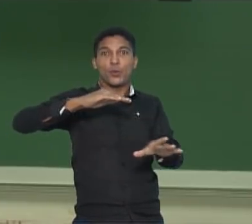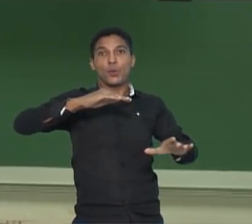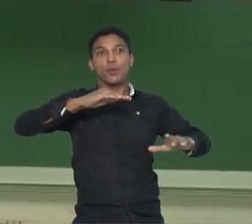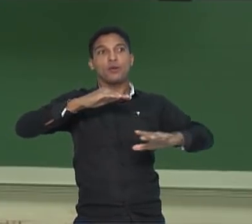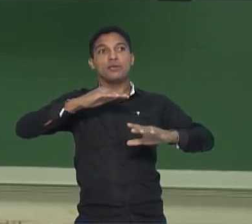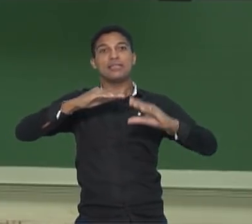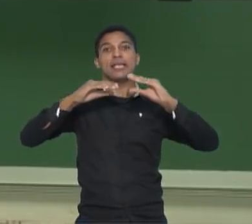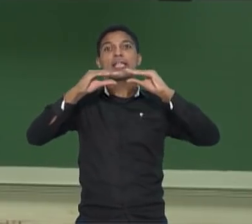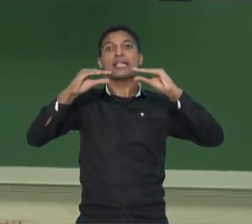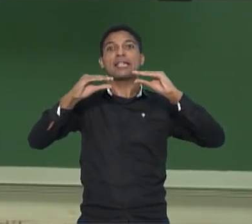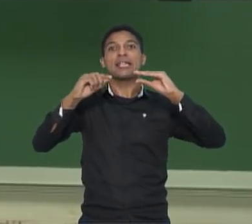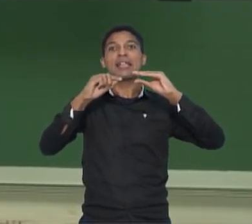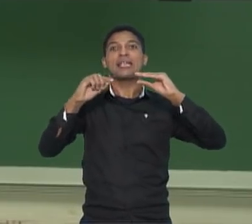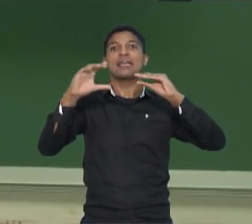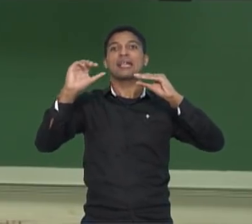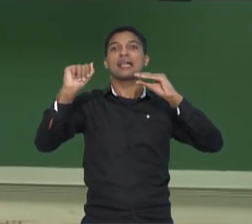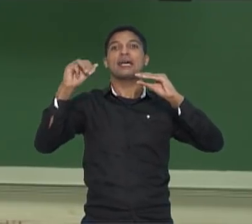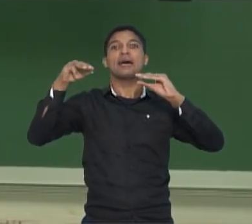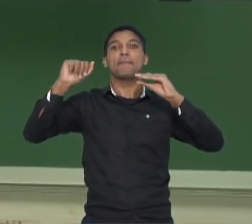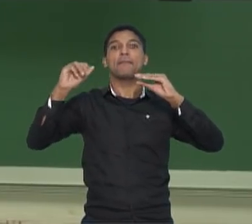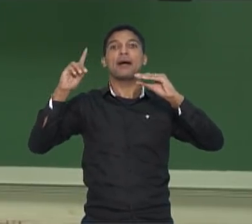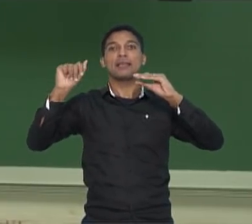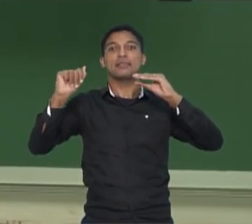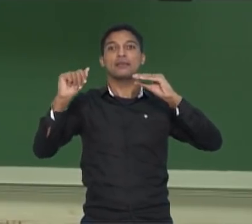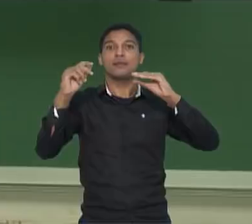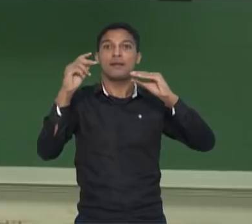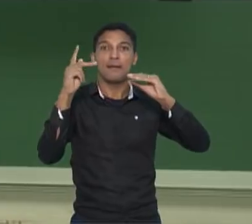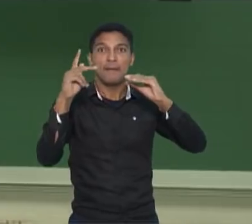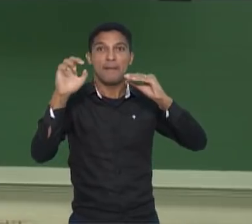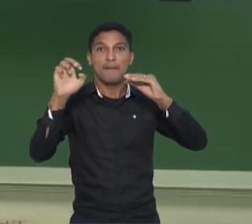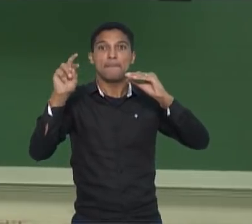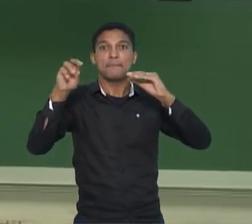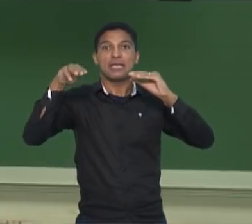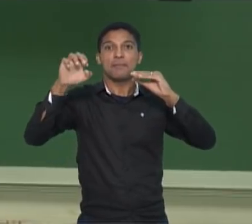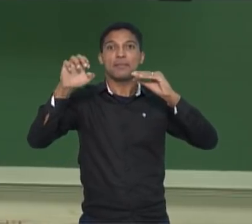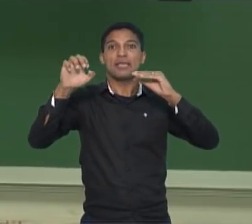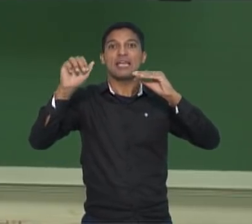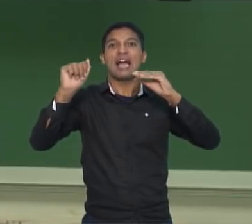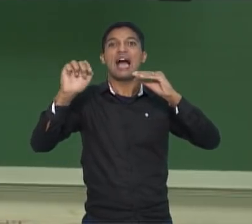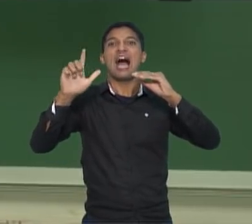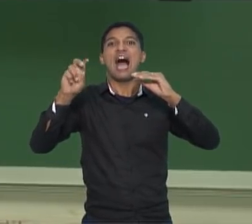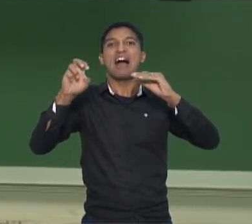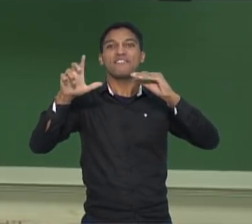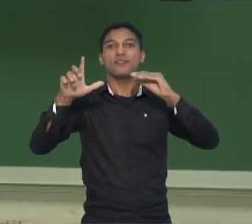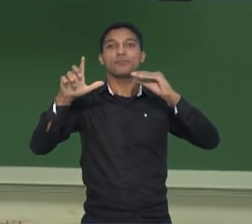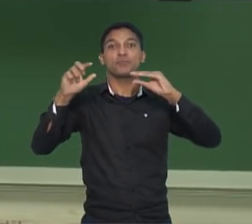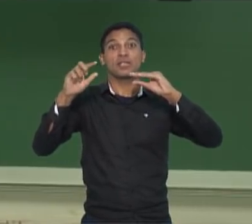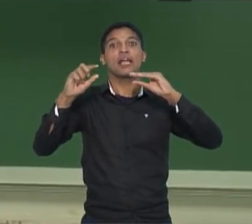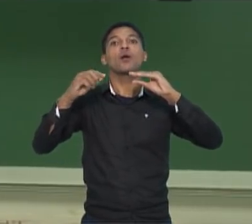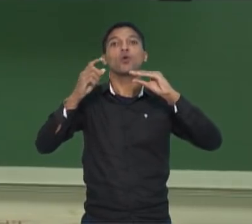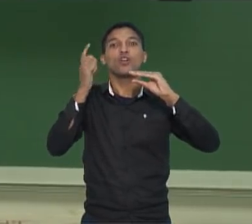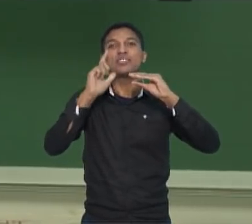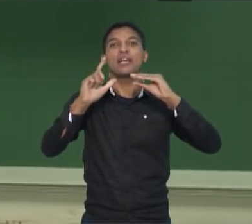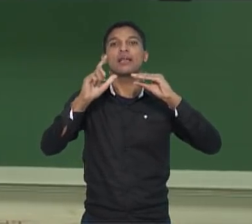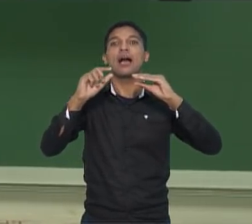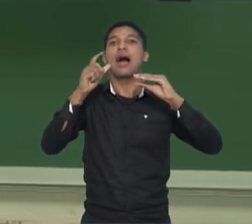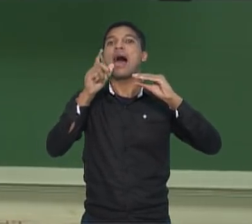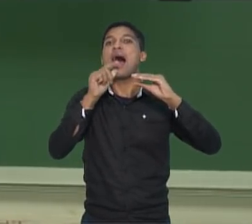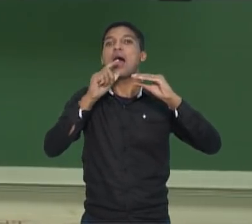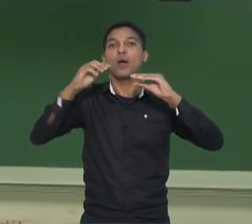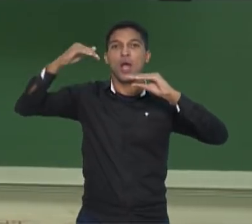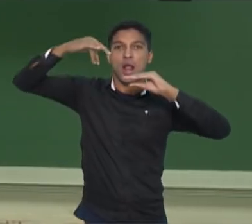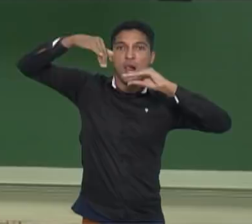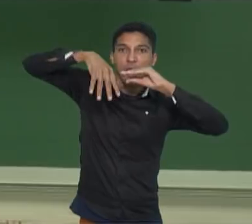camada permeável, ou seja, essa água vai conseguir passar por todo esse solo,